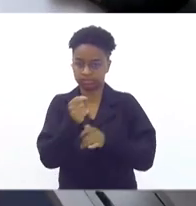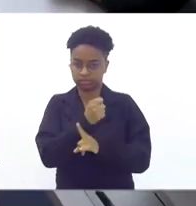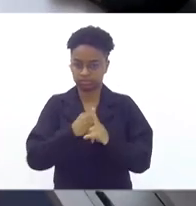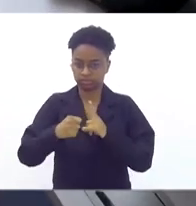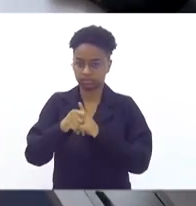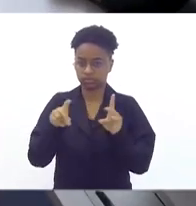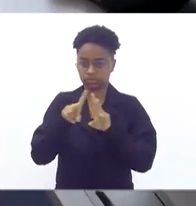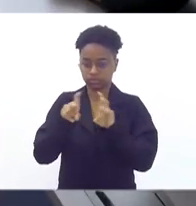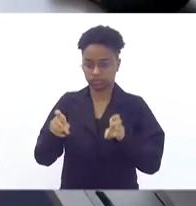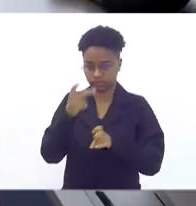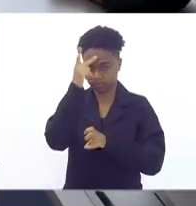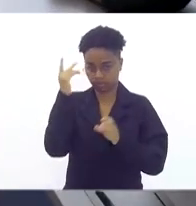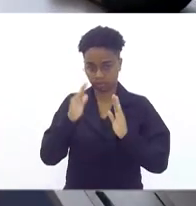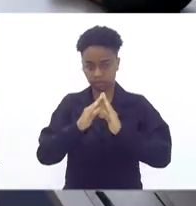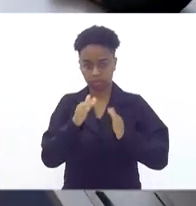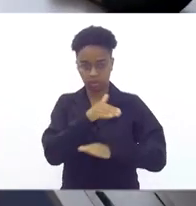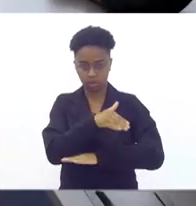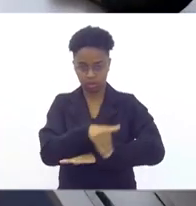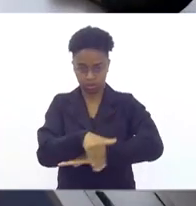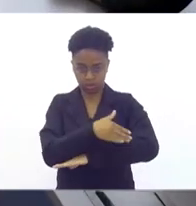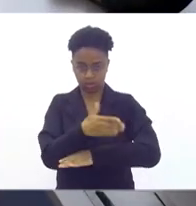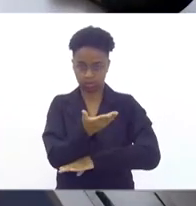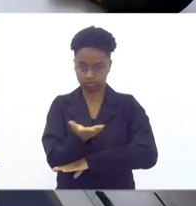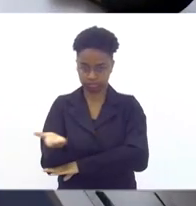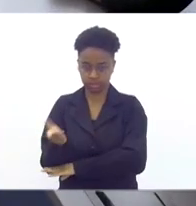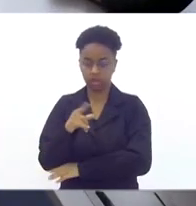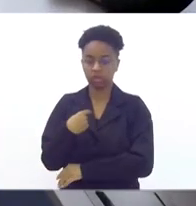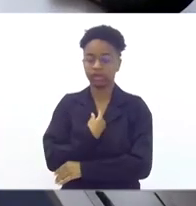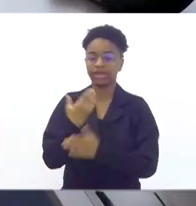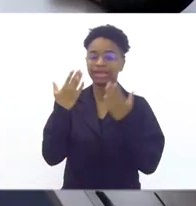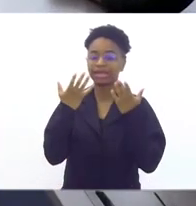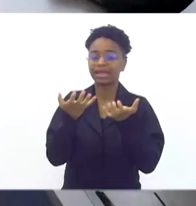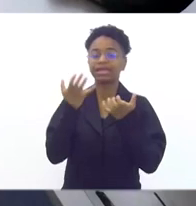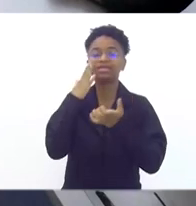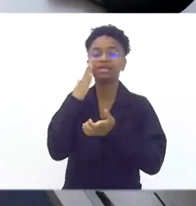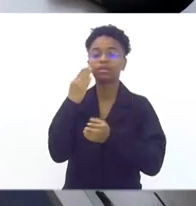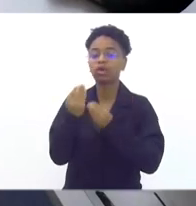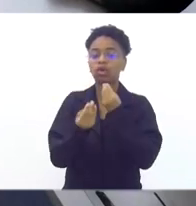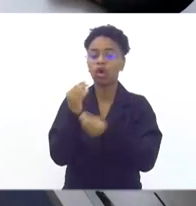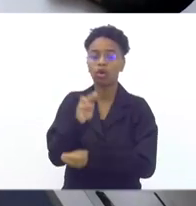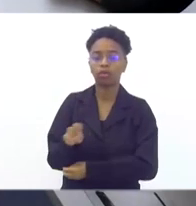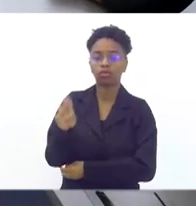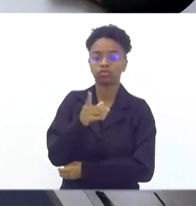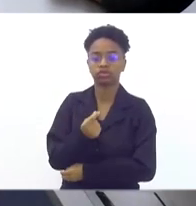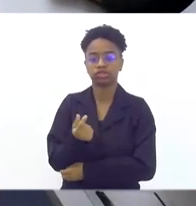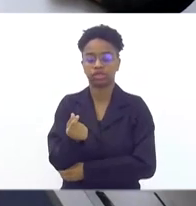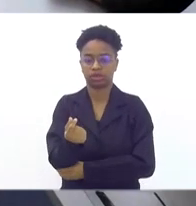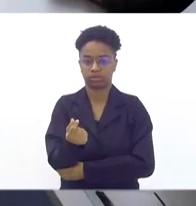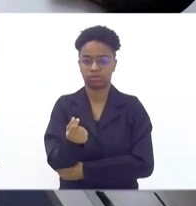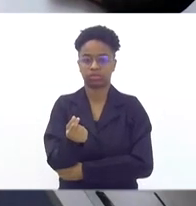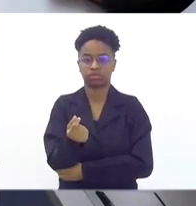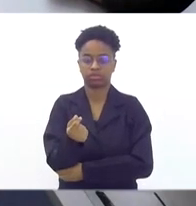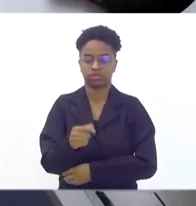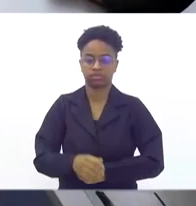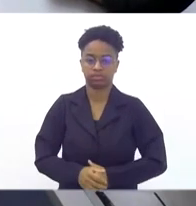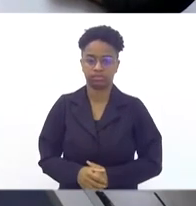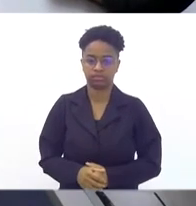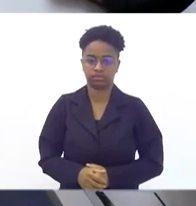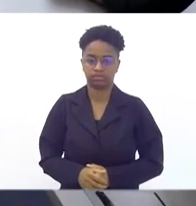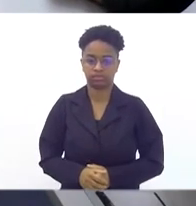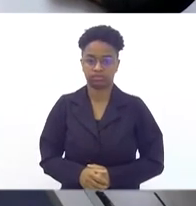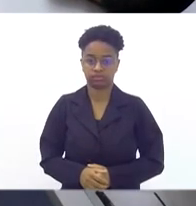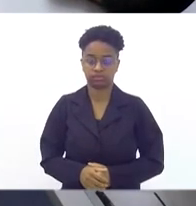dos moradores dos moradores de rua a gente quer saber como é que foi aplicado esse recurso se